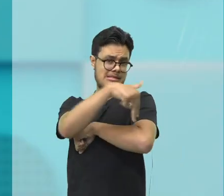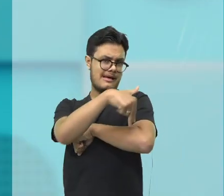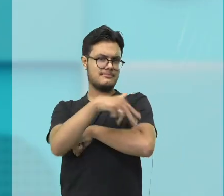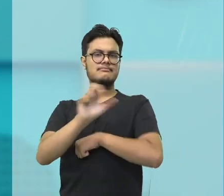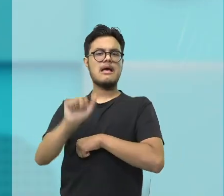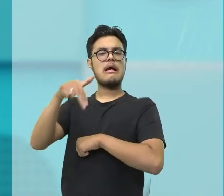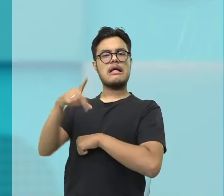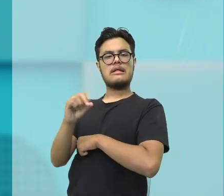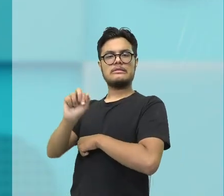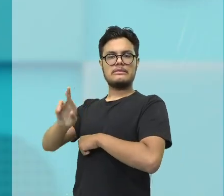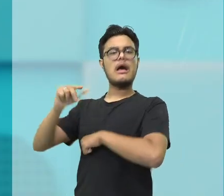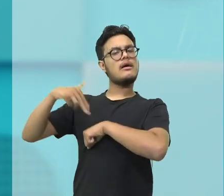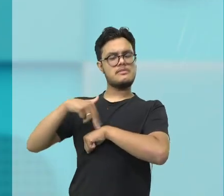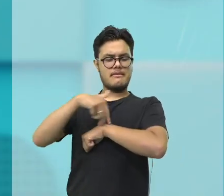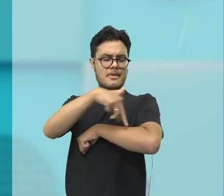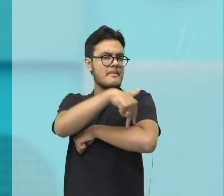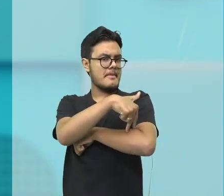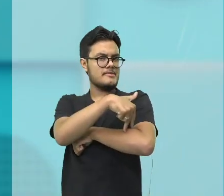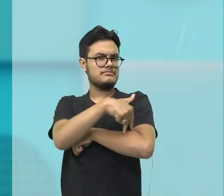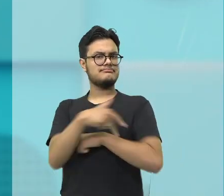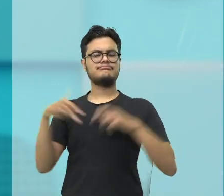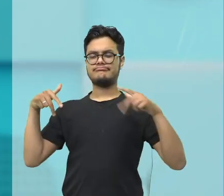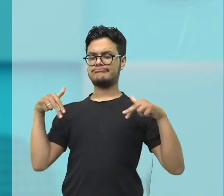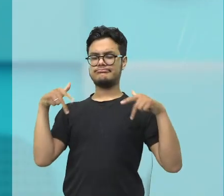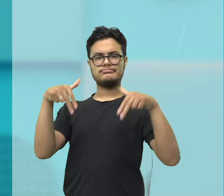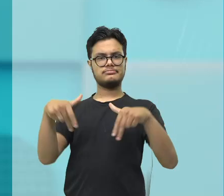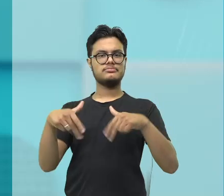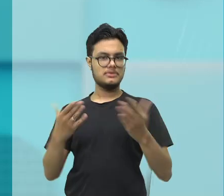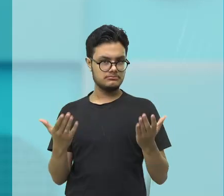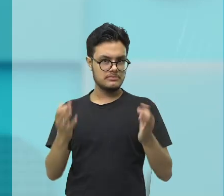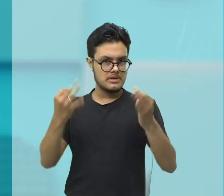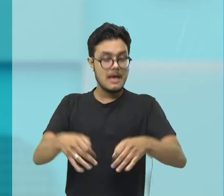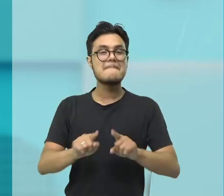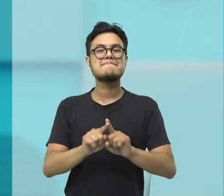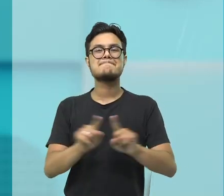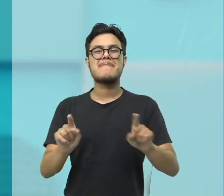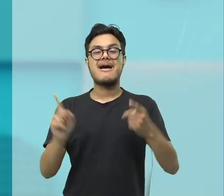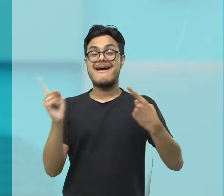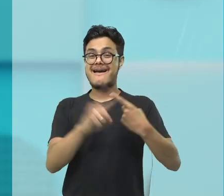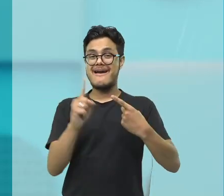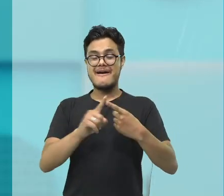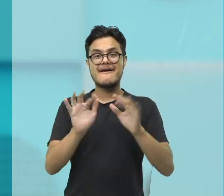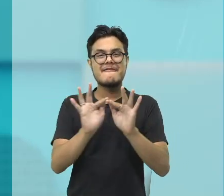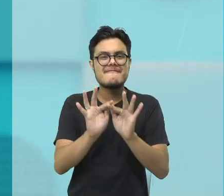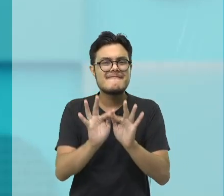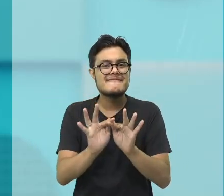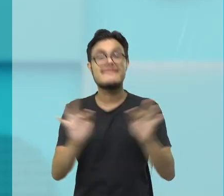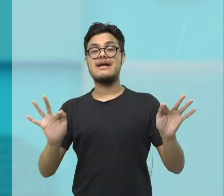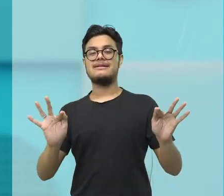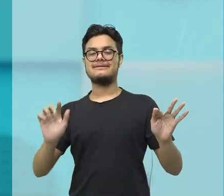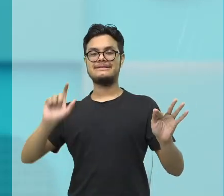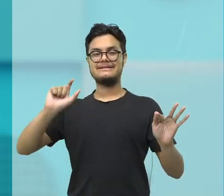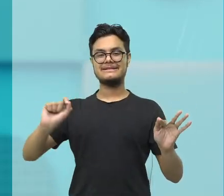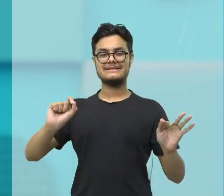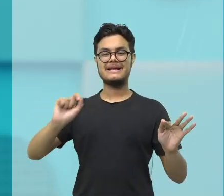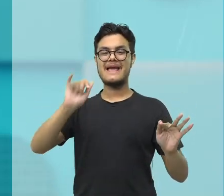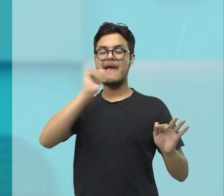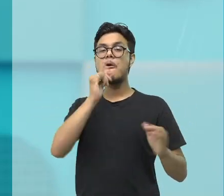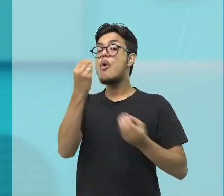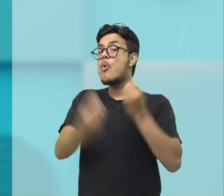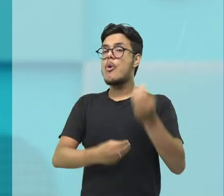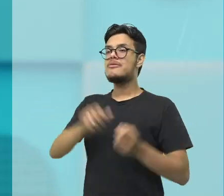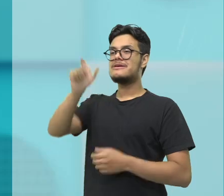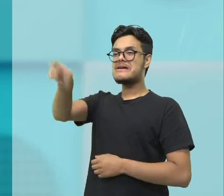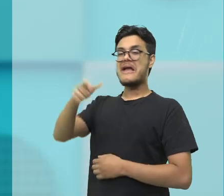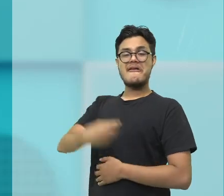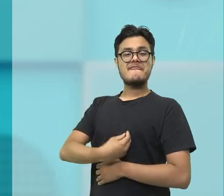andar é a ação de fazer, ó, certo? Só que ali na oração é um andar diferente. Então, é o